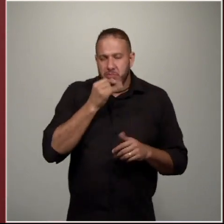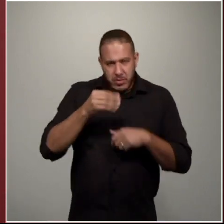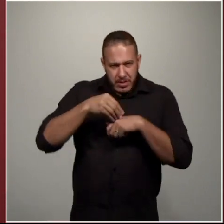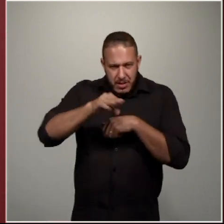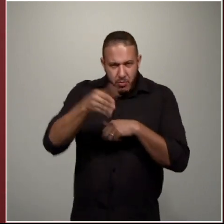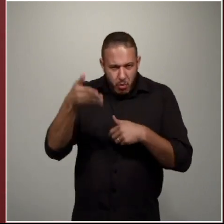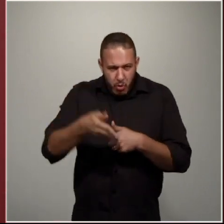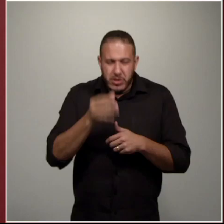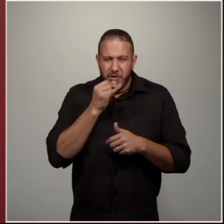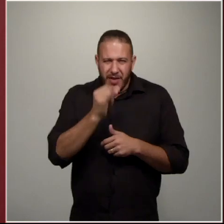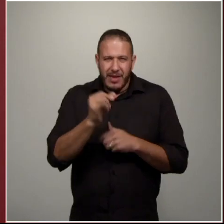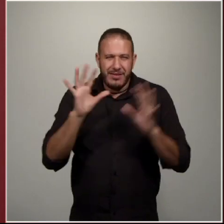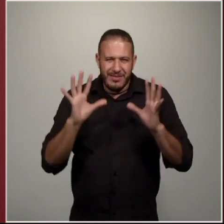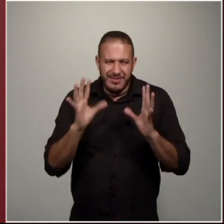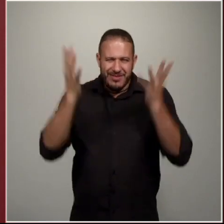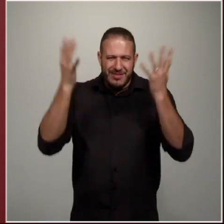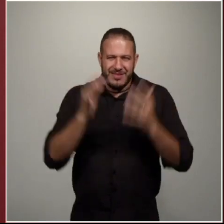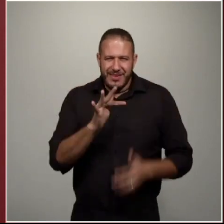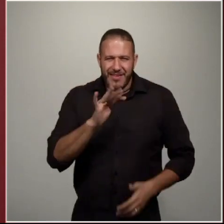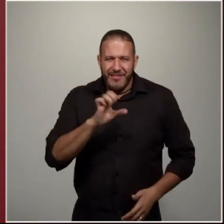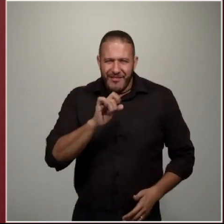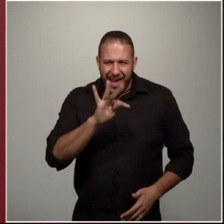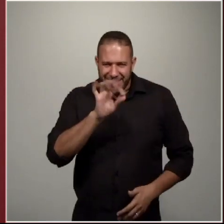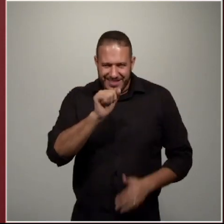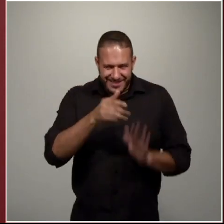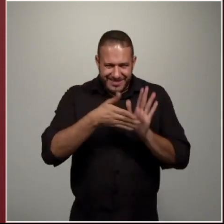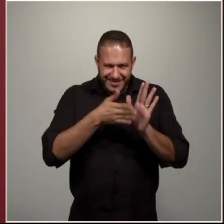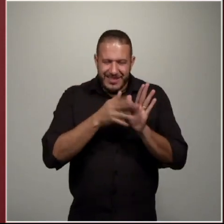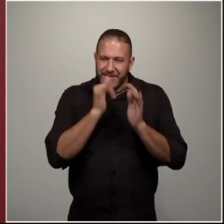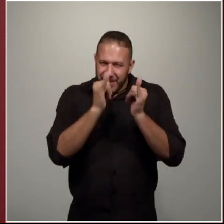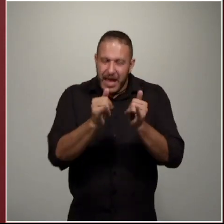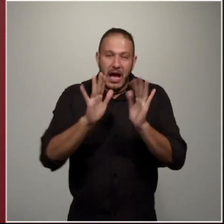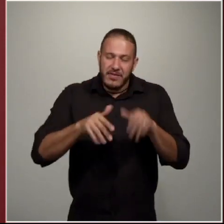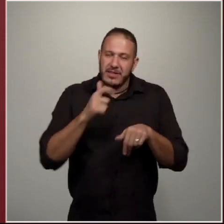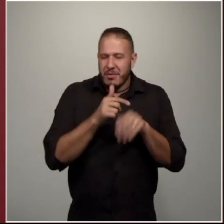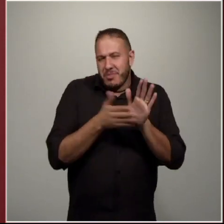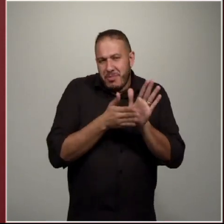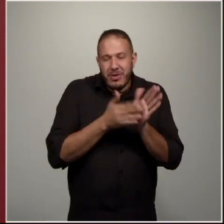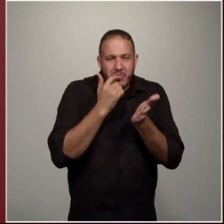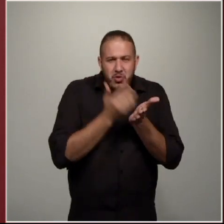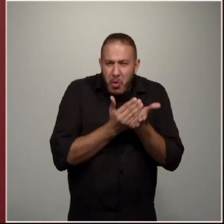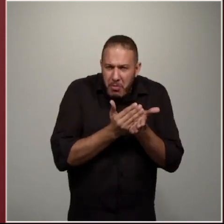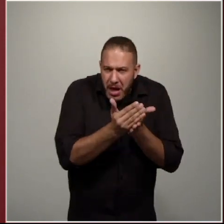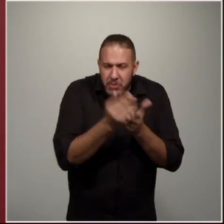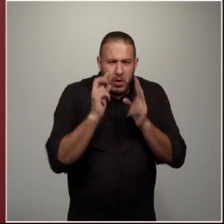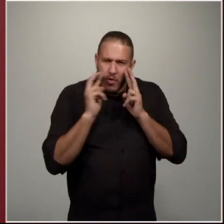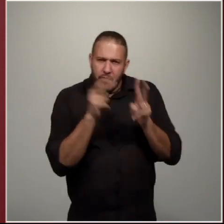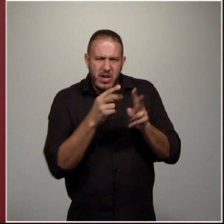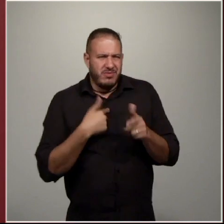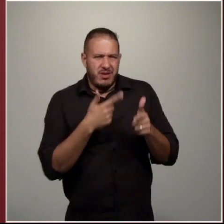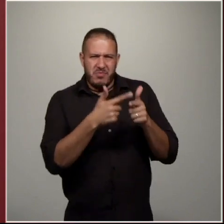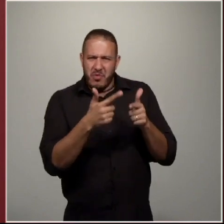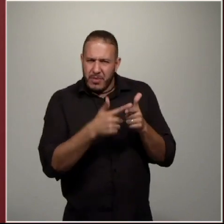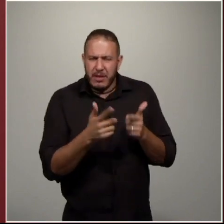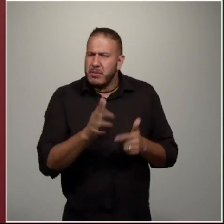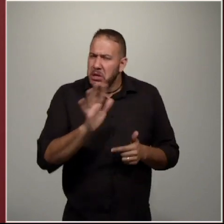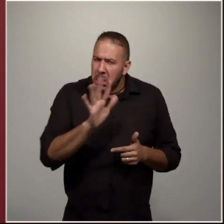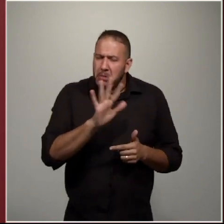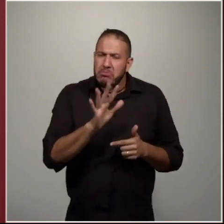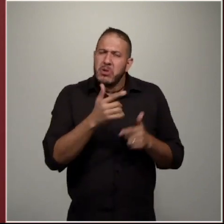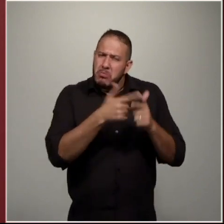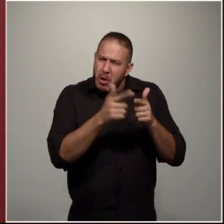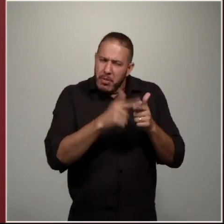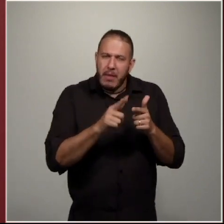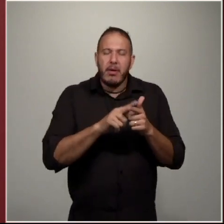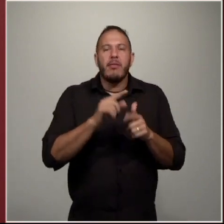é uma coisa que é muitas vezes a proposta no nos anos iniciais o que eu não vejo como um problema para si é aplicar nos